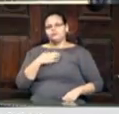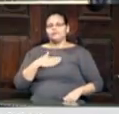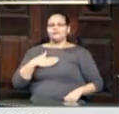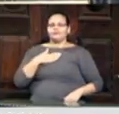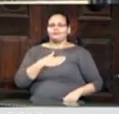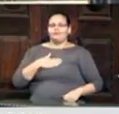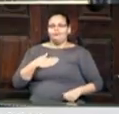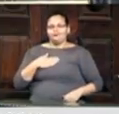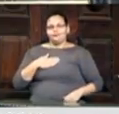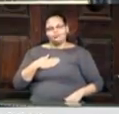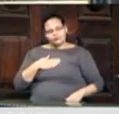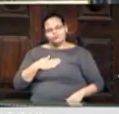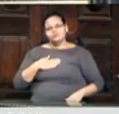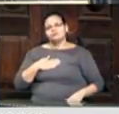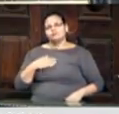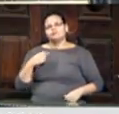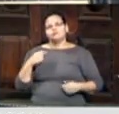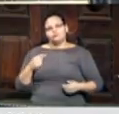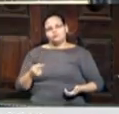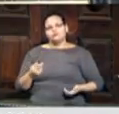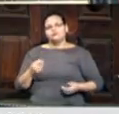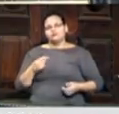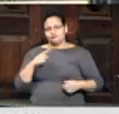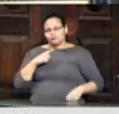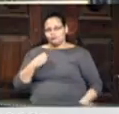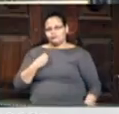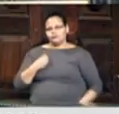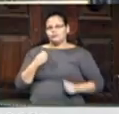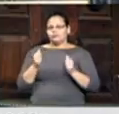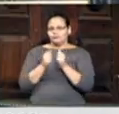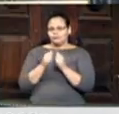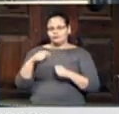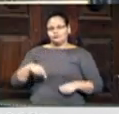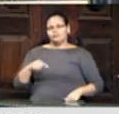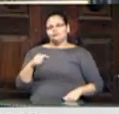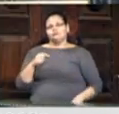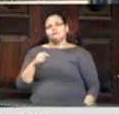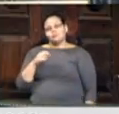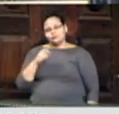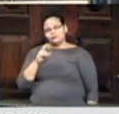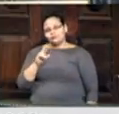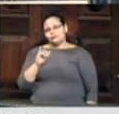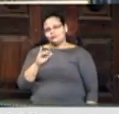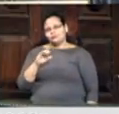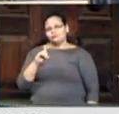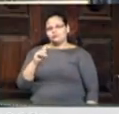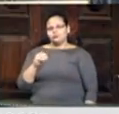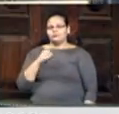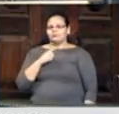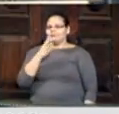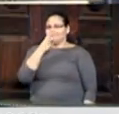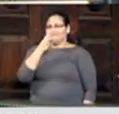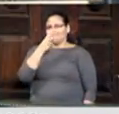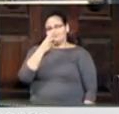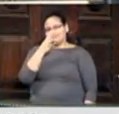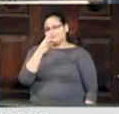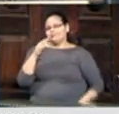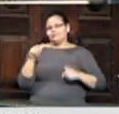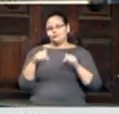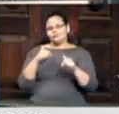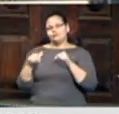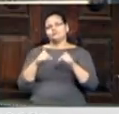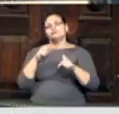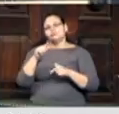honrado, doutor Ricardo Cravo Albim, de estar aqui com o senhor, pessoa que tem uma admiração muito grande pelo trabalho